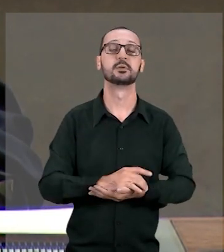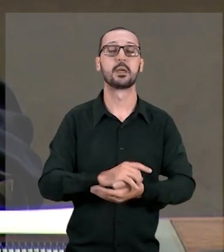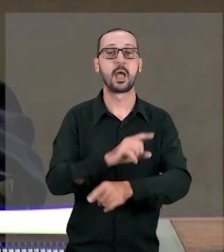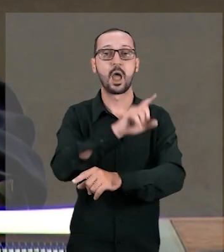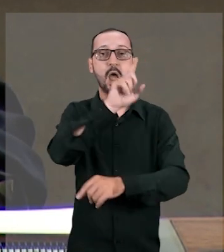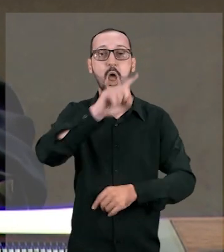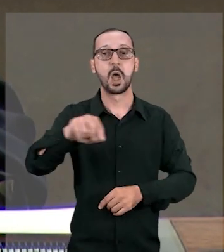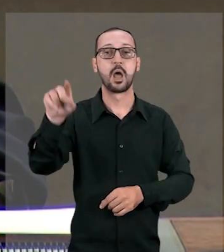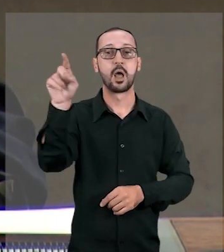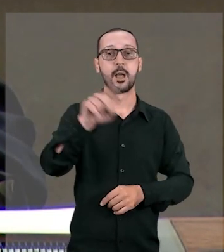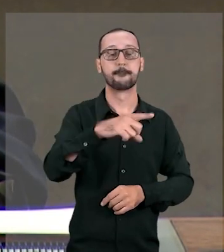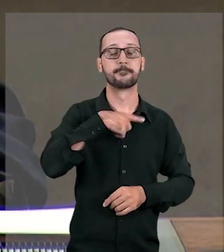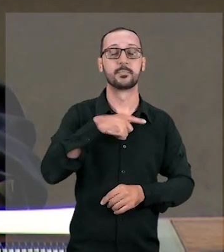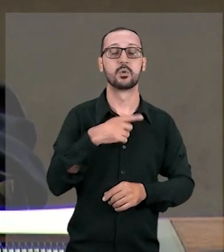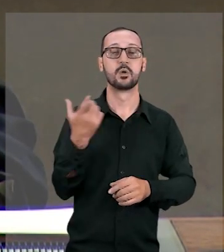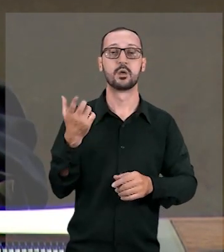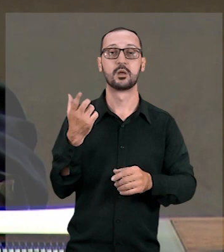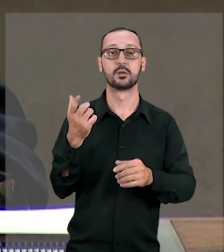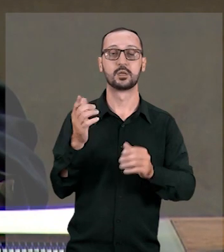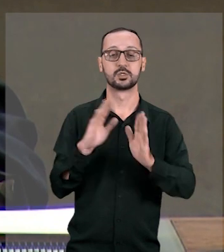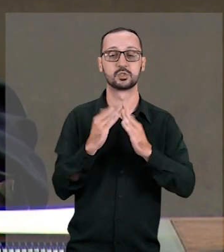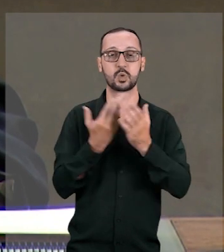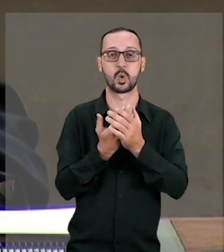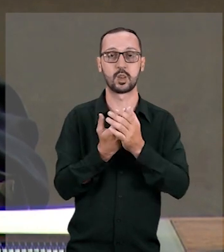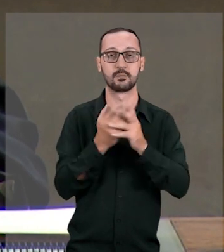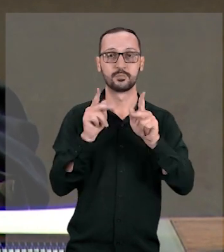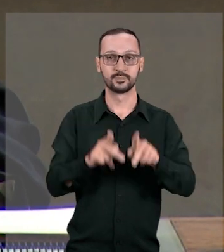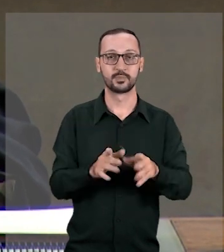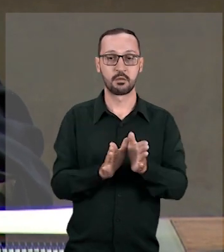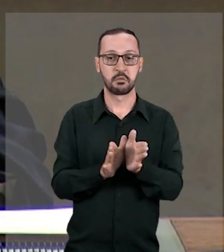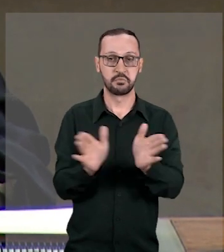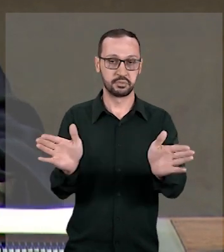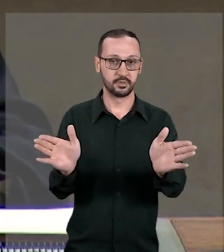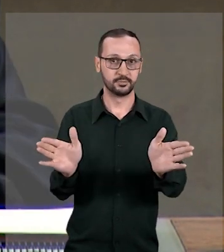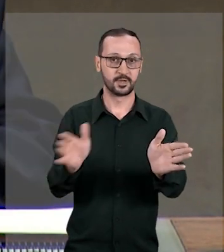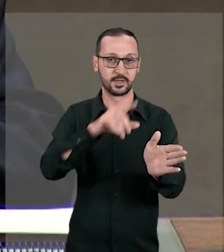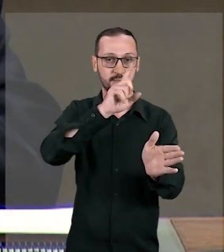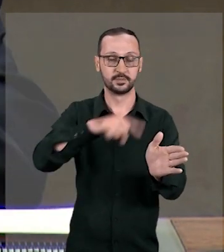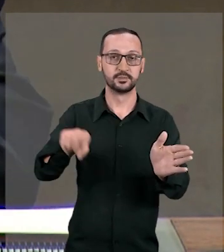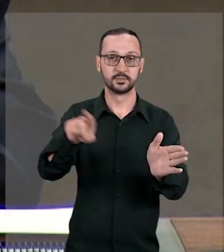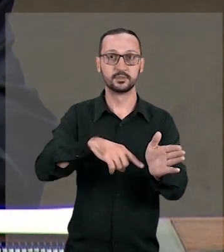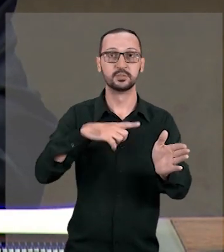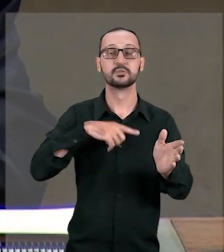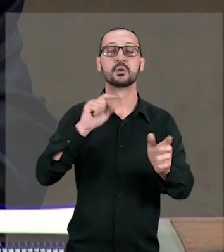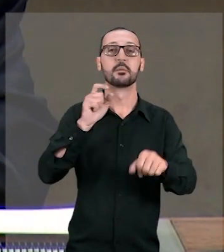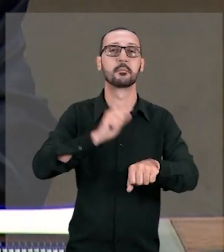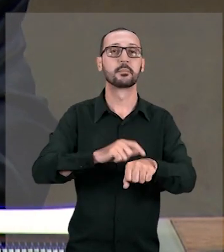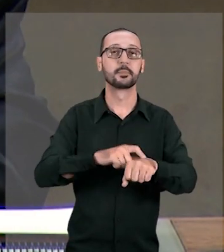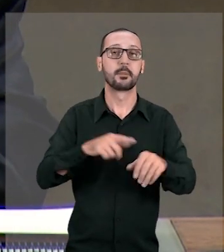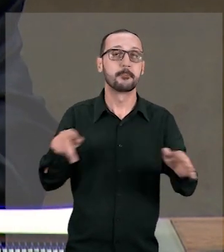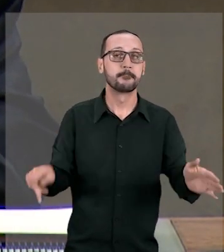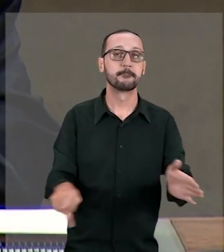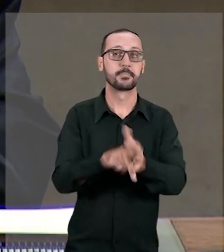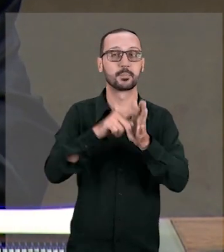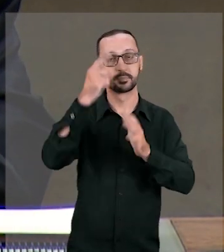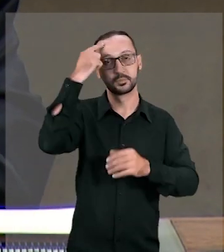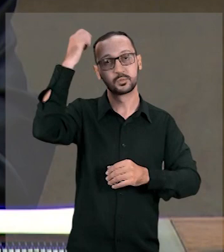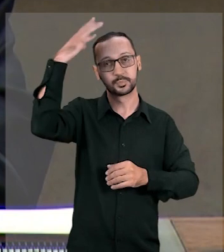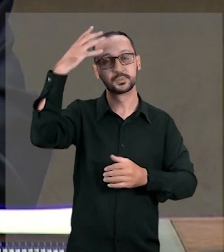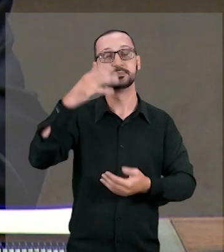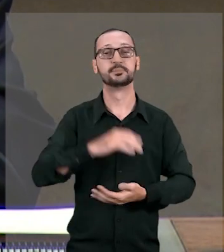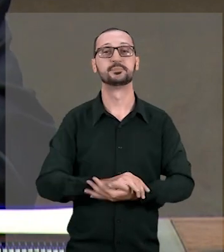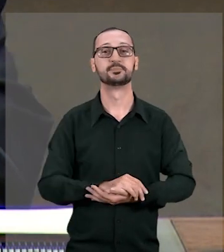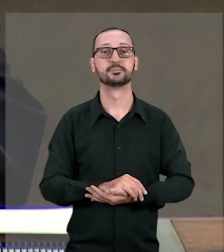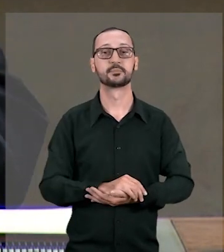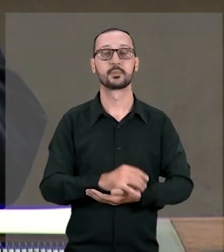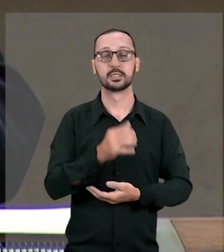e acabou com a segregação na escola pública. Esta foi uma decisão iluminista, emblematicamente iluminista.